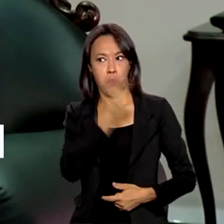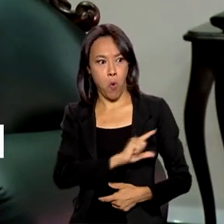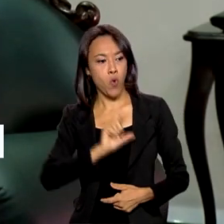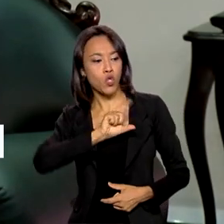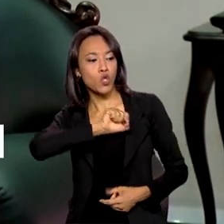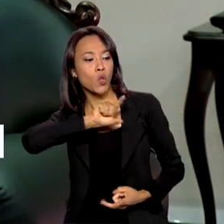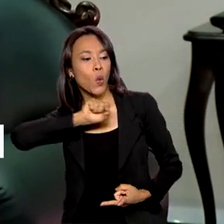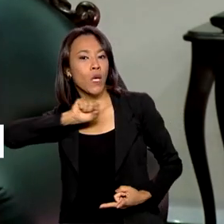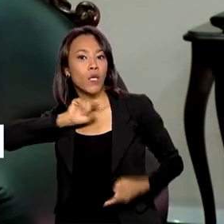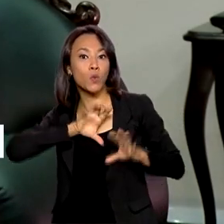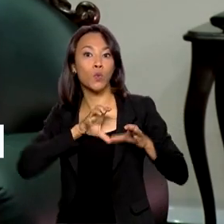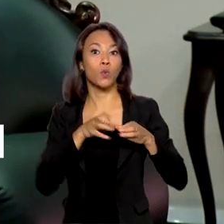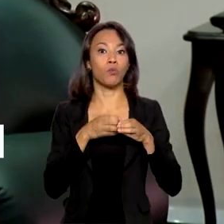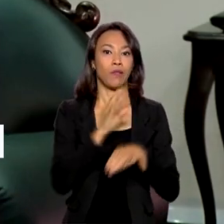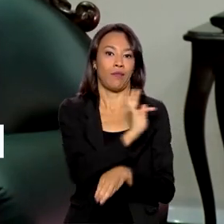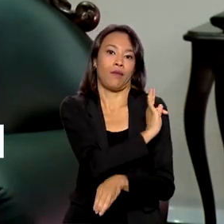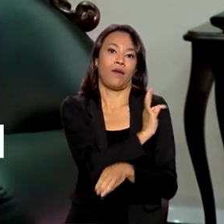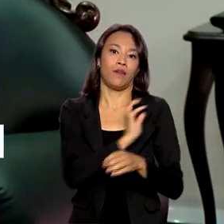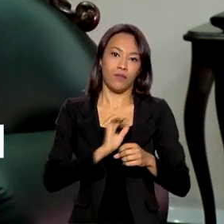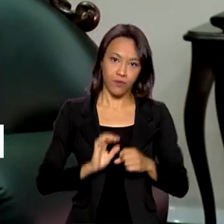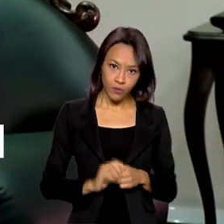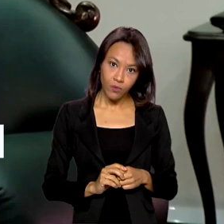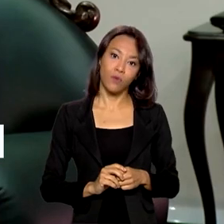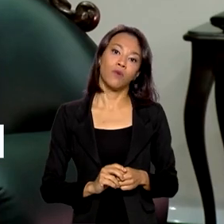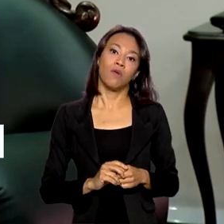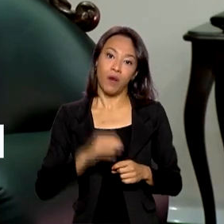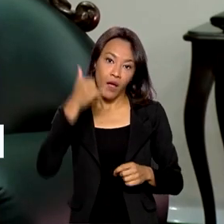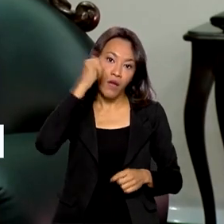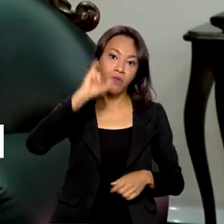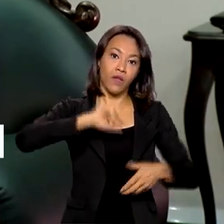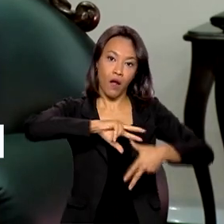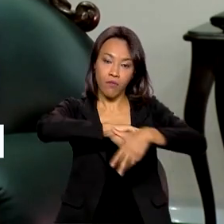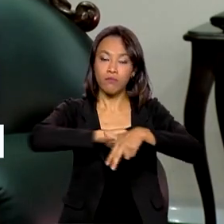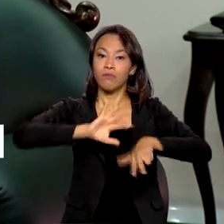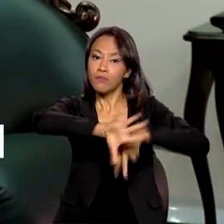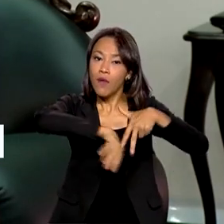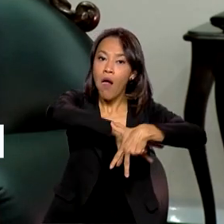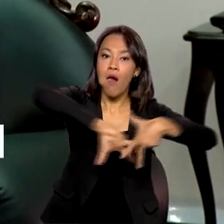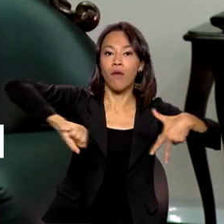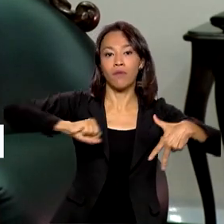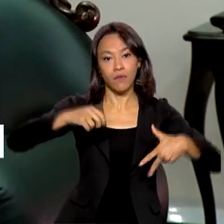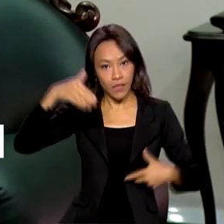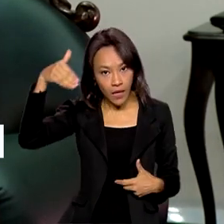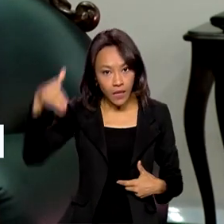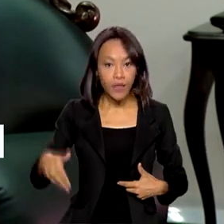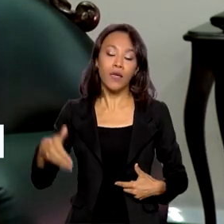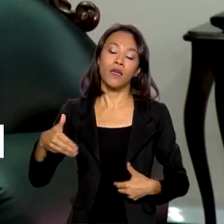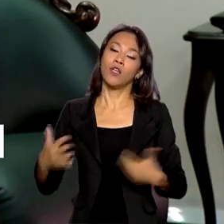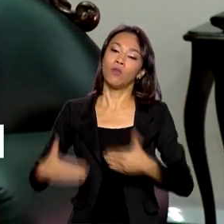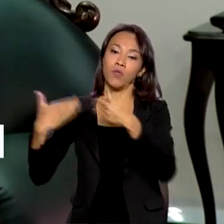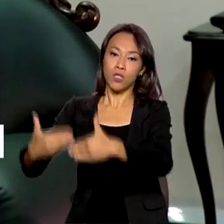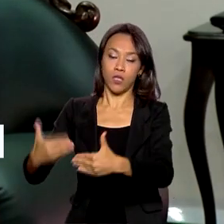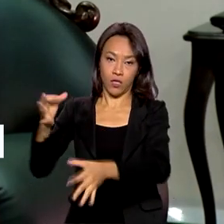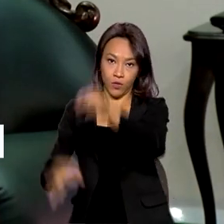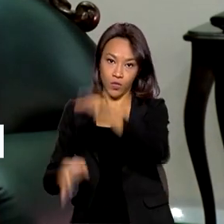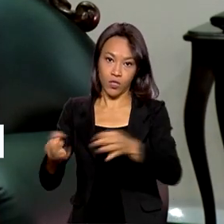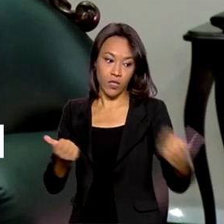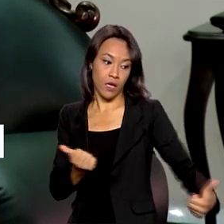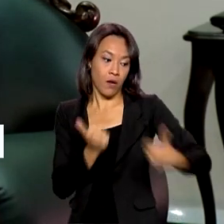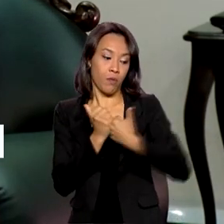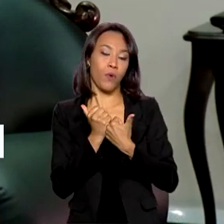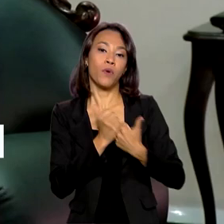prevenção inicial da corrupção e por parte do Ministério da Justiça aqui a gente faz o trabalho repressivo em especial com a polícia federal